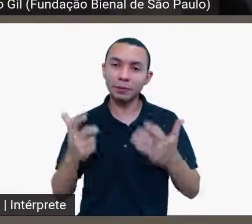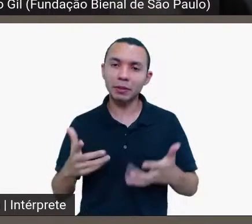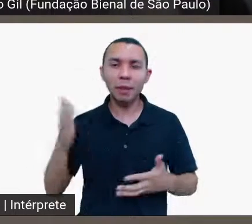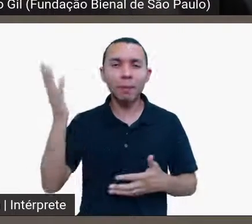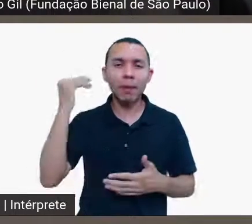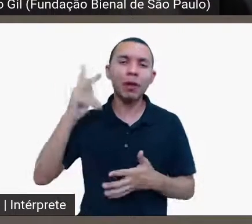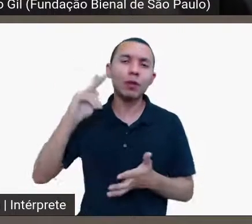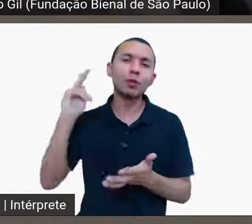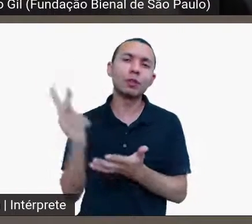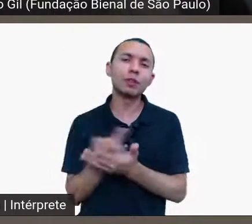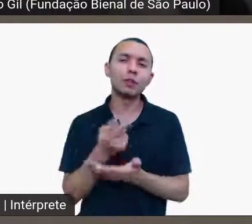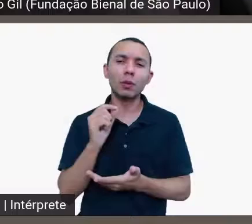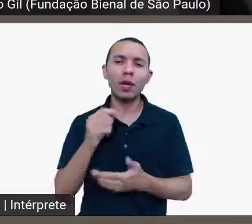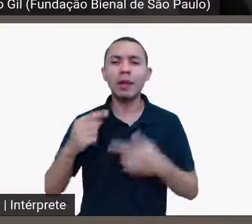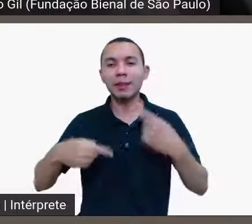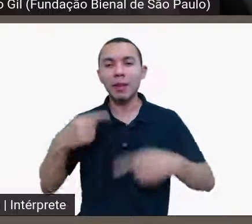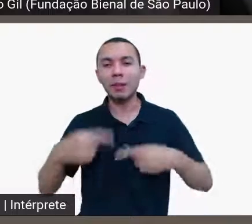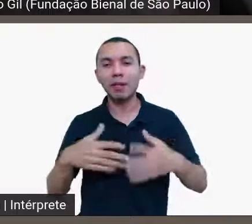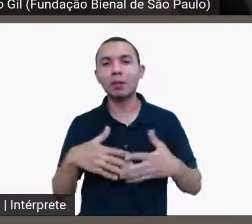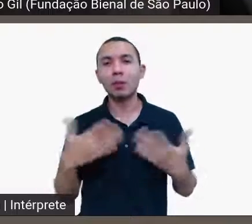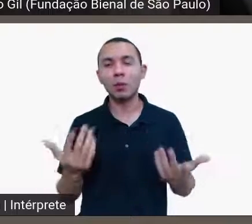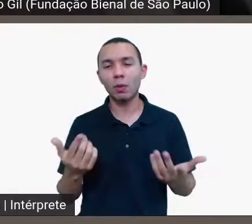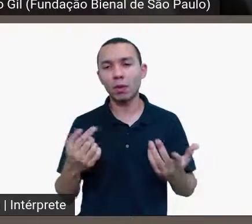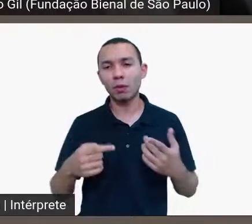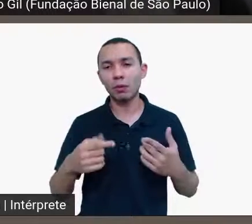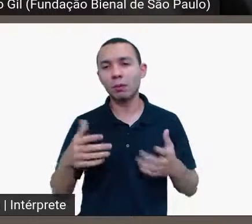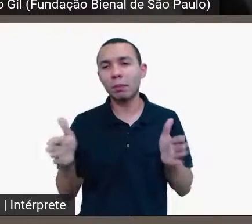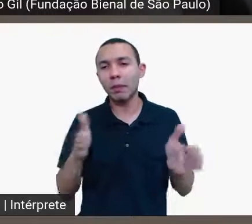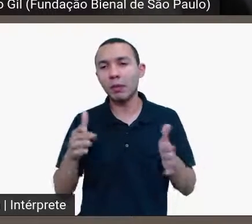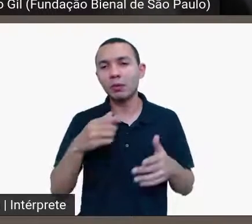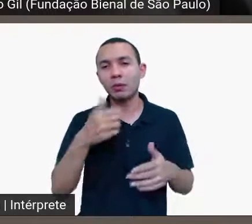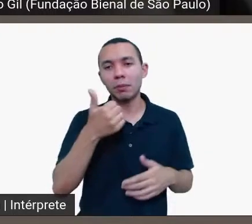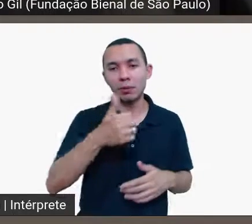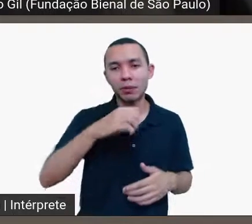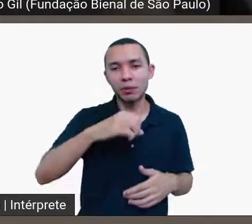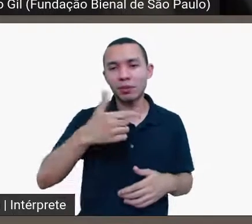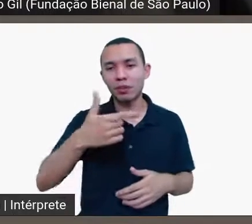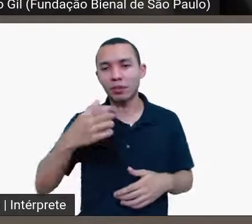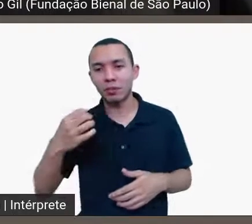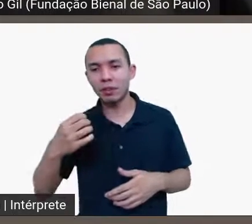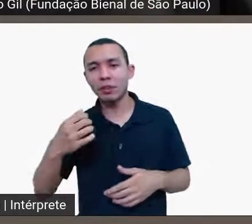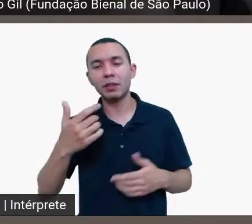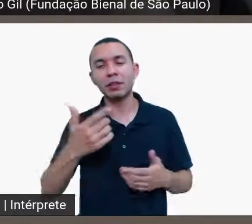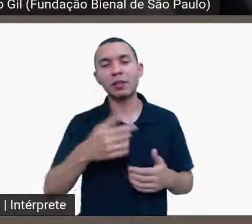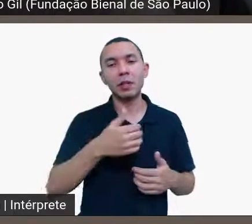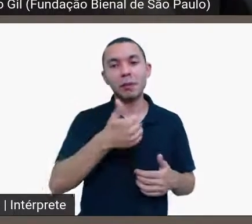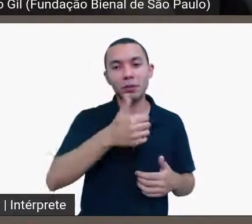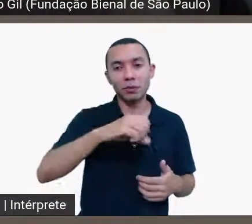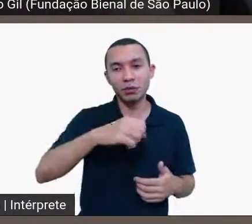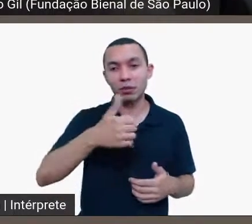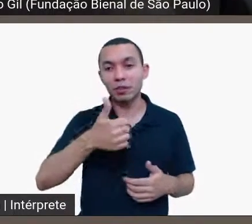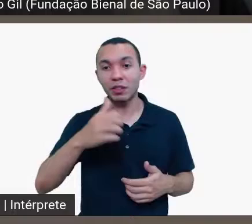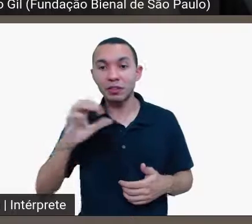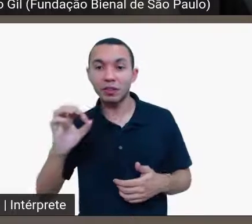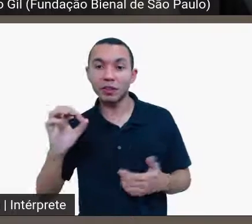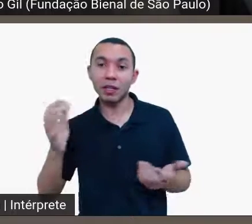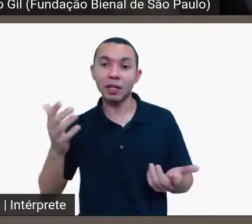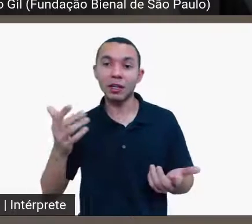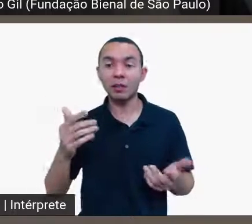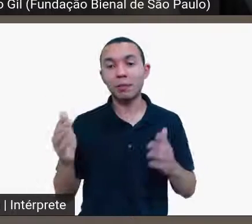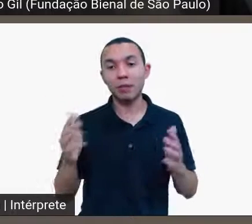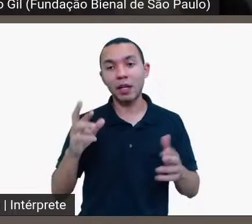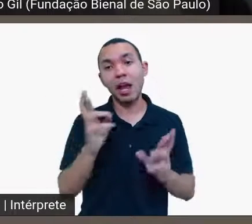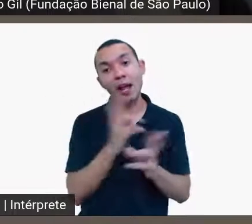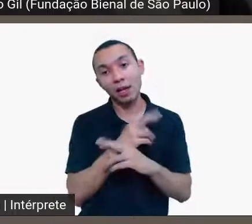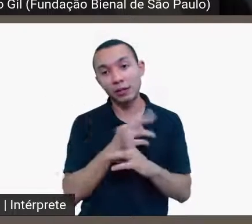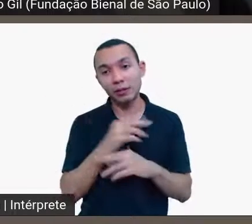Quais eram esses debates, o que se discutia nesse momento, nos anos 20, nos anos 10, nos anos 20, em relação à fotografia, que parece que passou